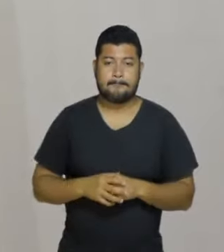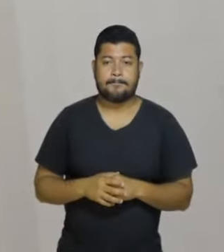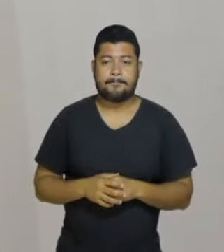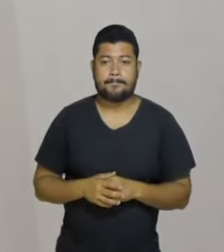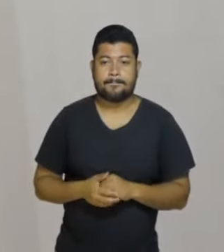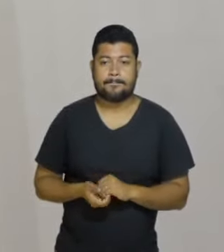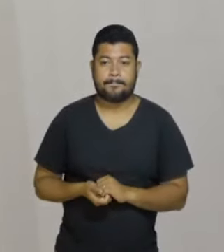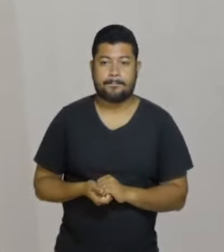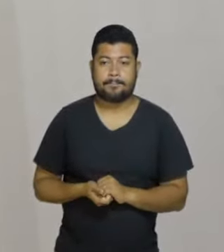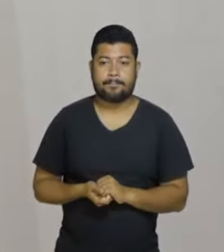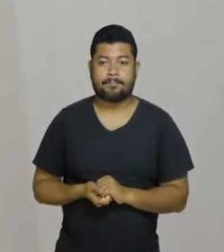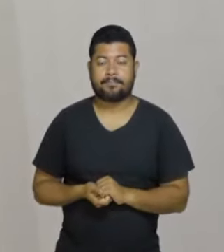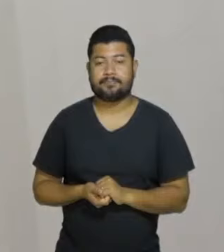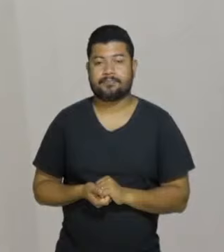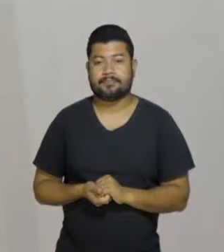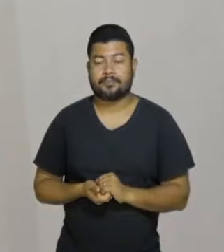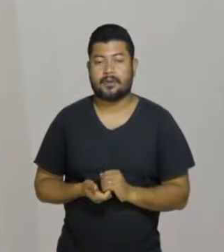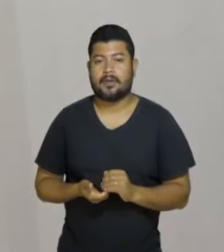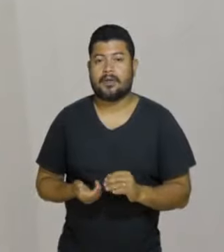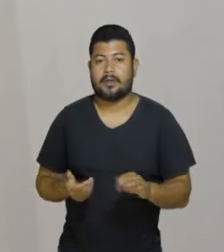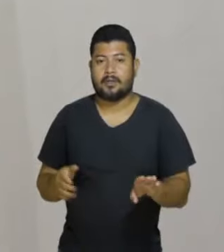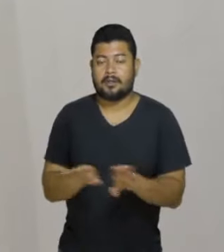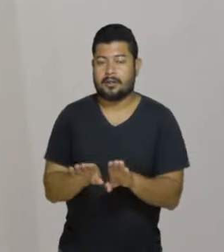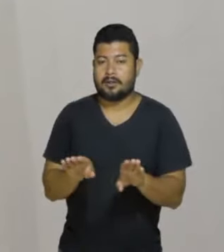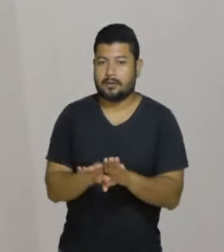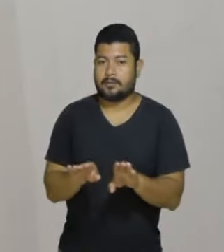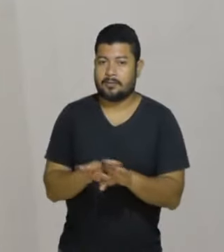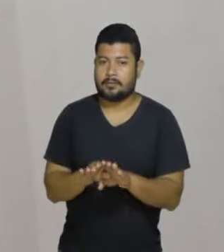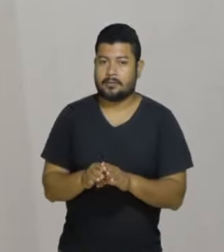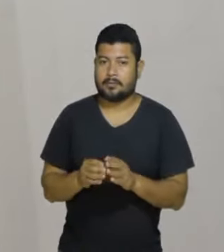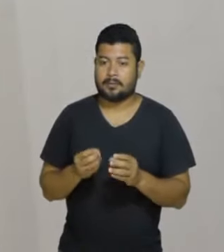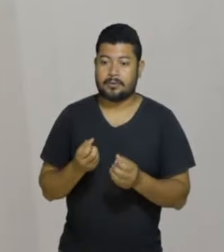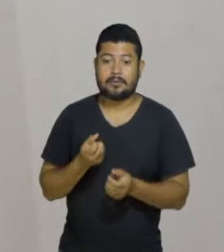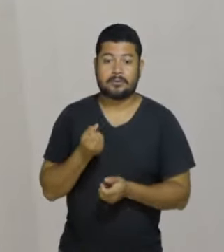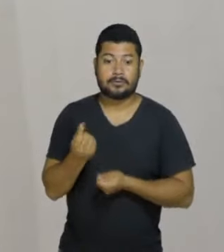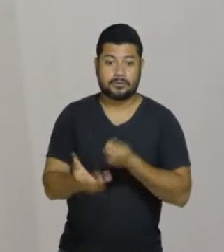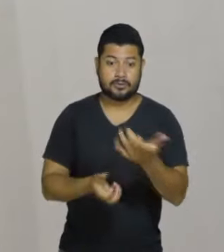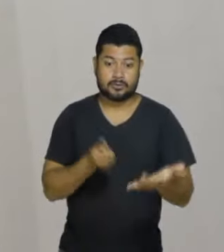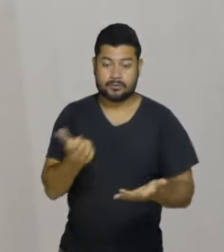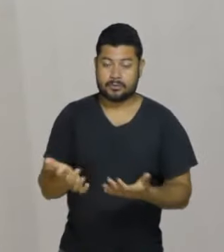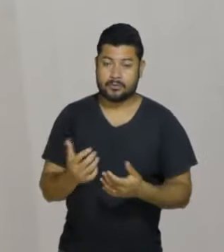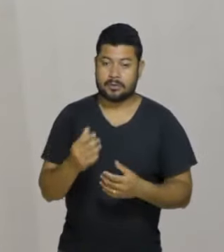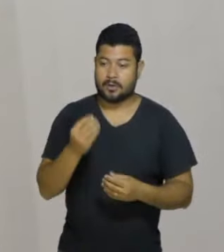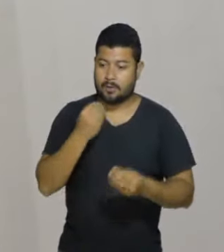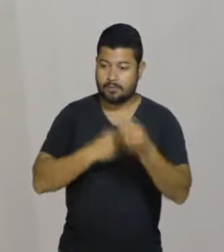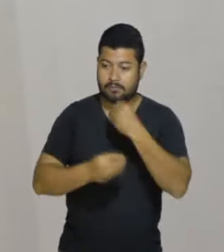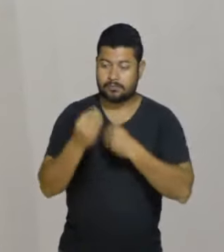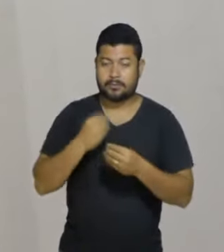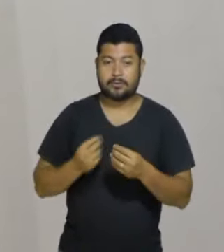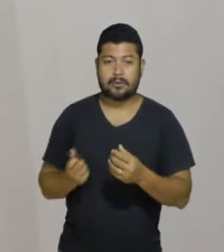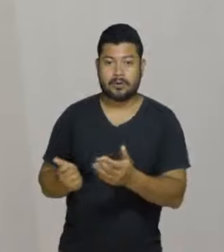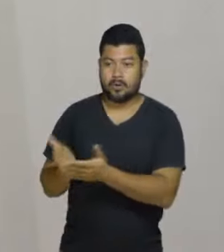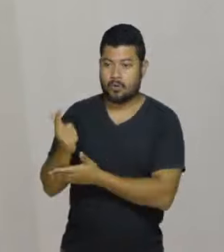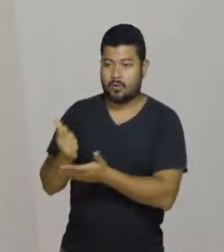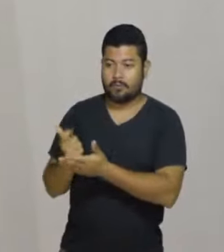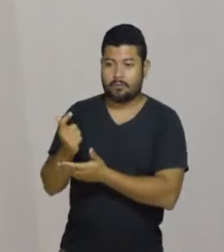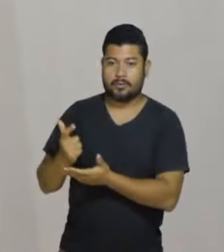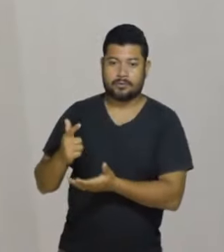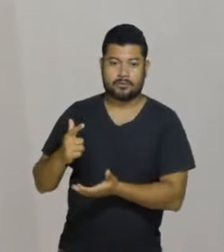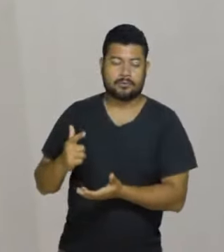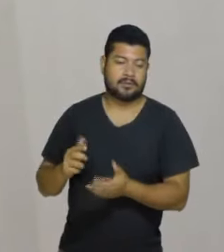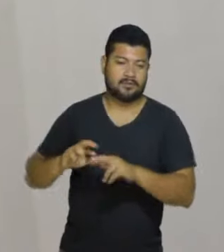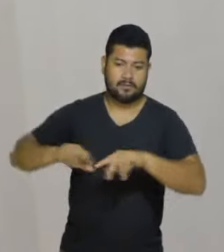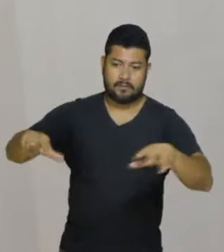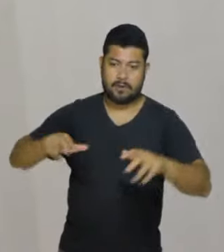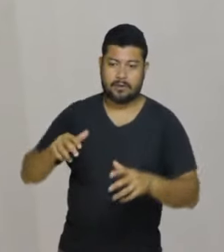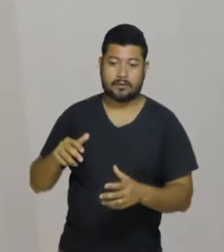Com relação à distribuição de alimentos, foram adquiridos produtos destinados à composição de cestas básicas,